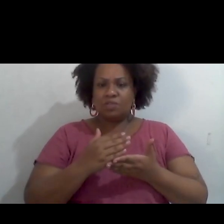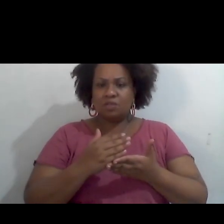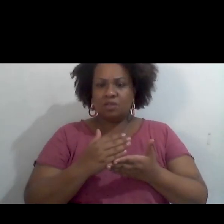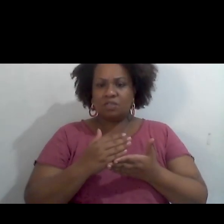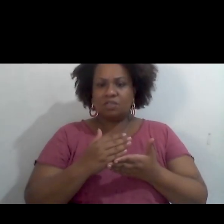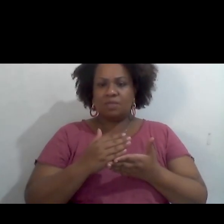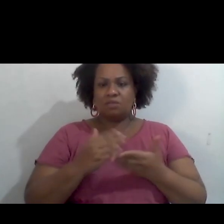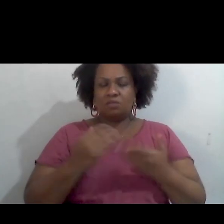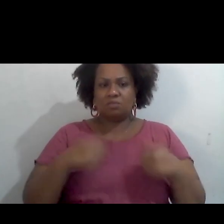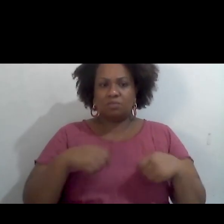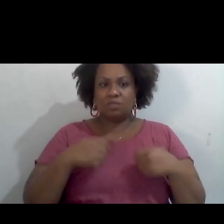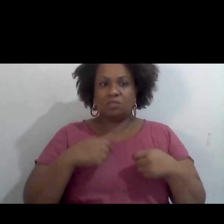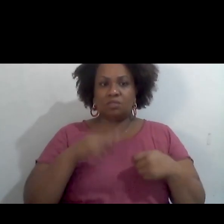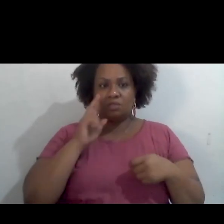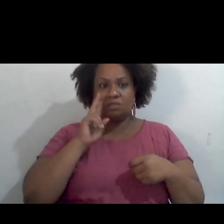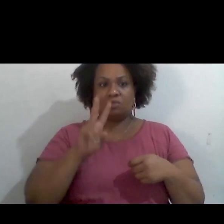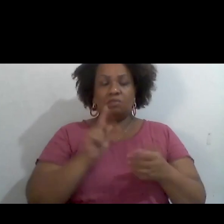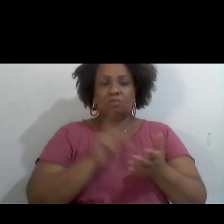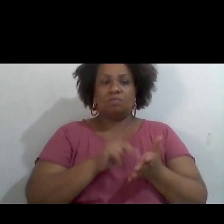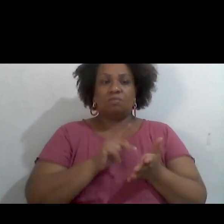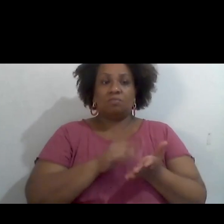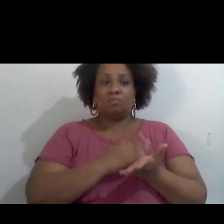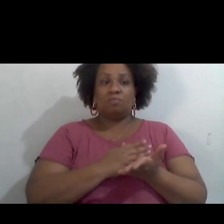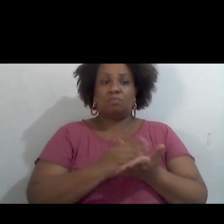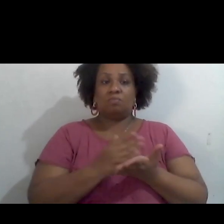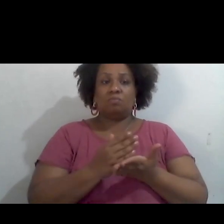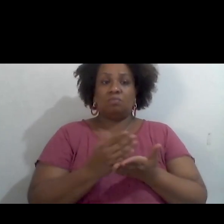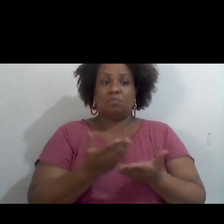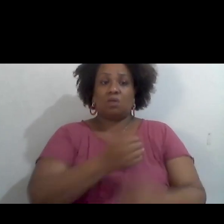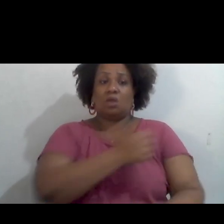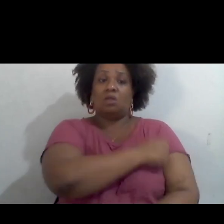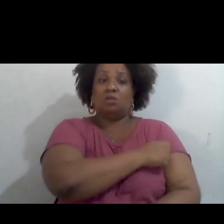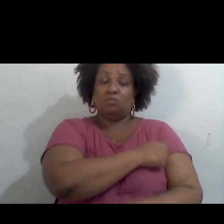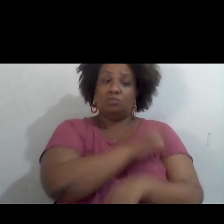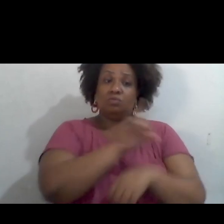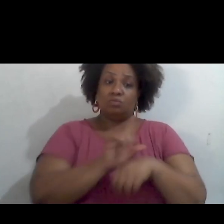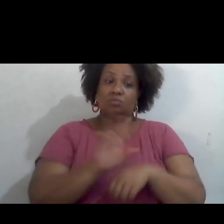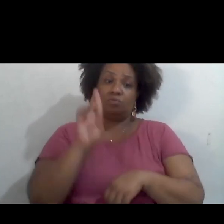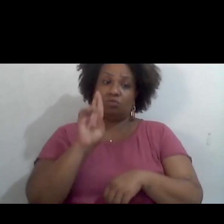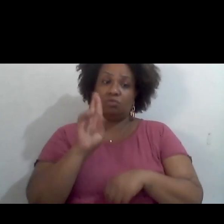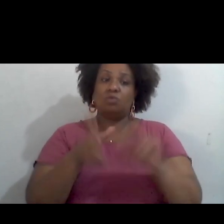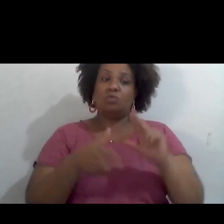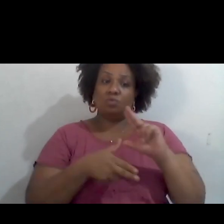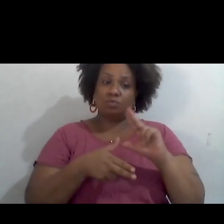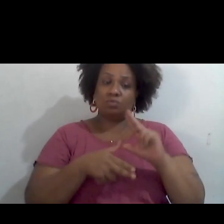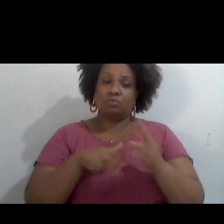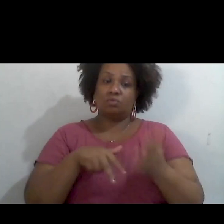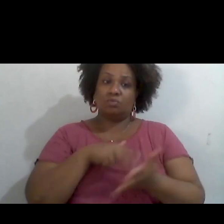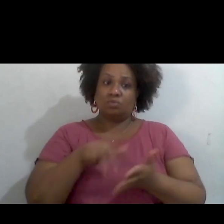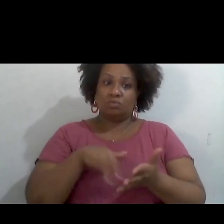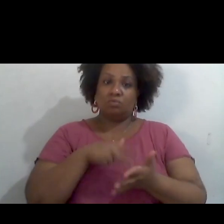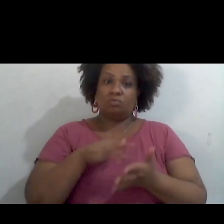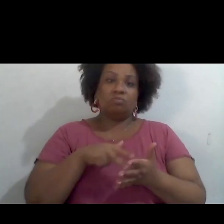ainda em 2010. E hoje estou doutorando em PPG Dança, também na UFBA, e aí estamos aí nessa